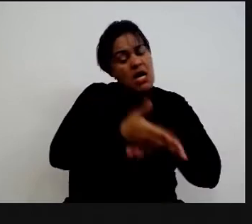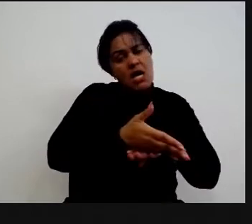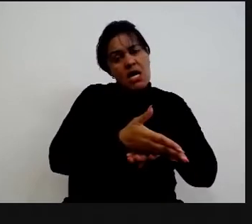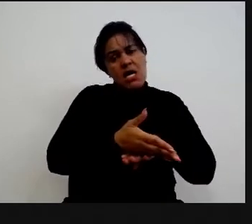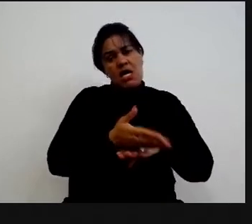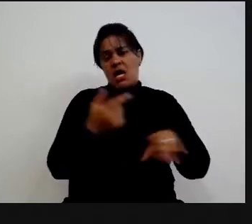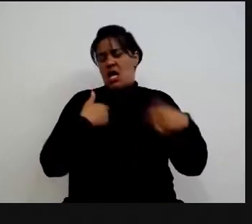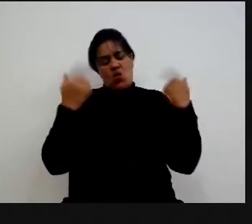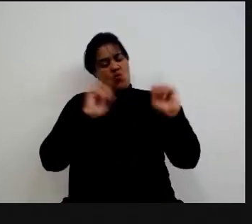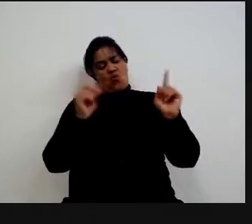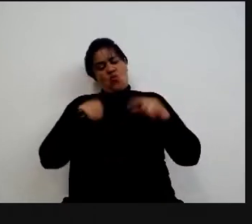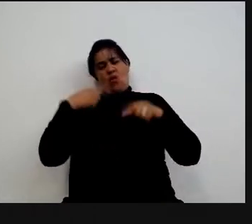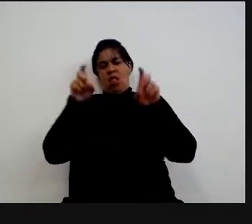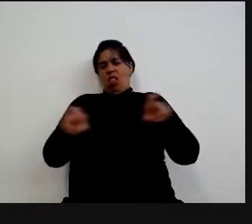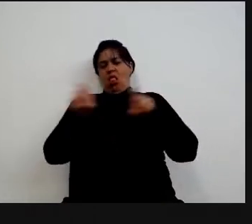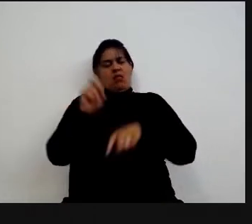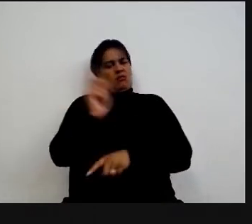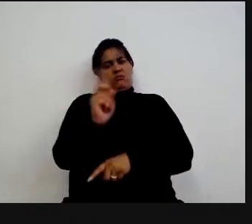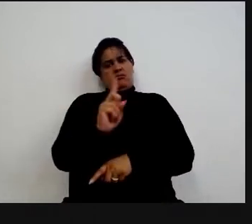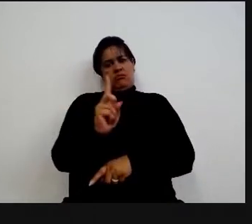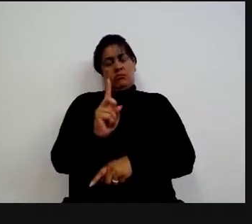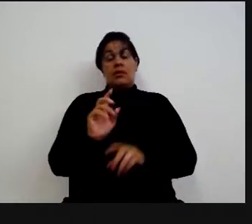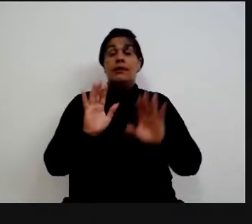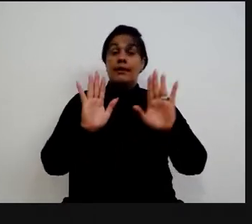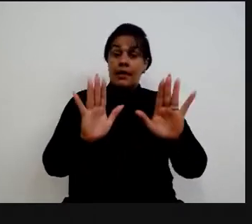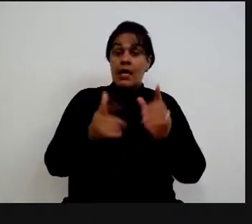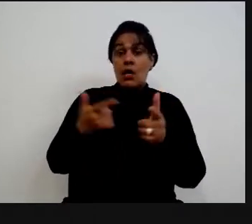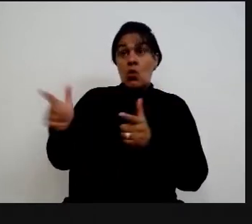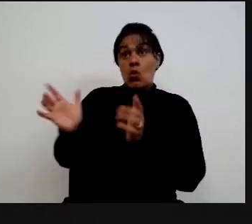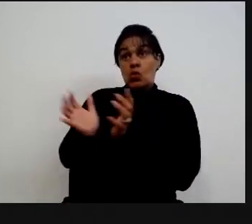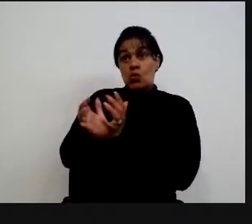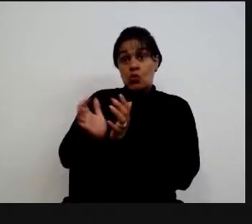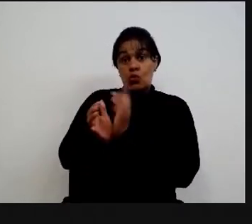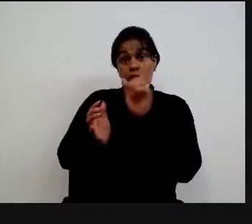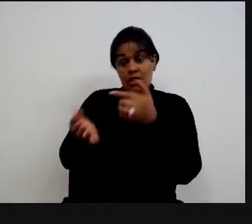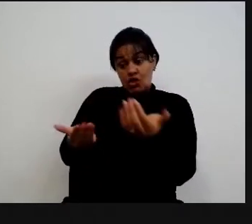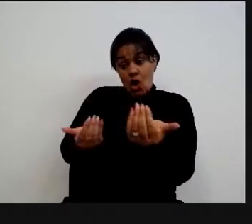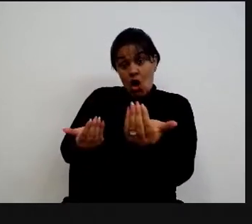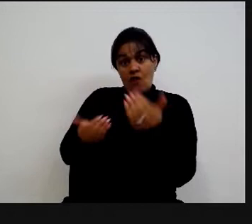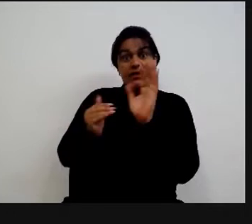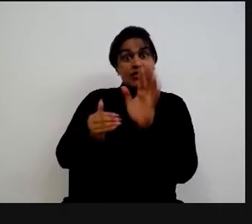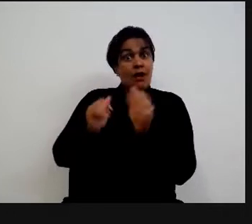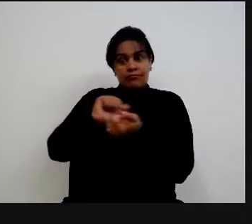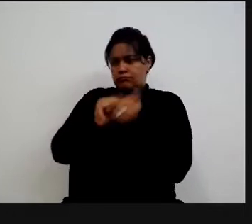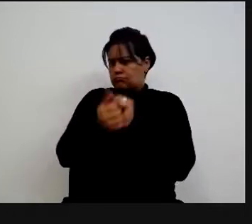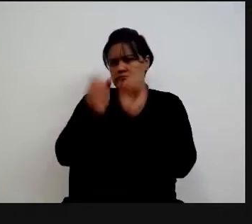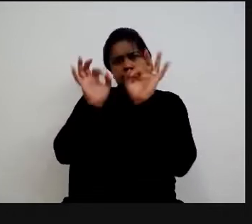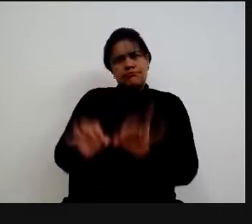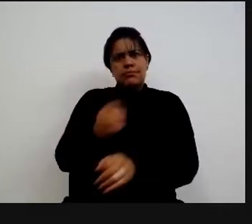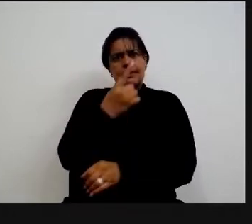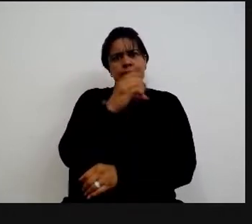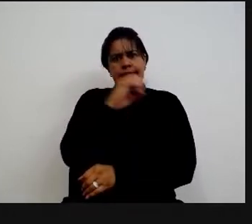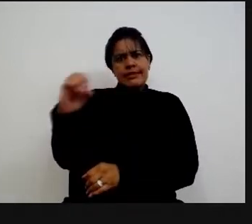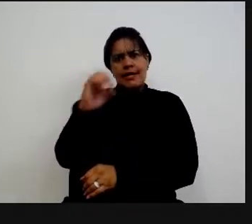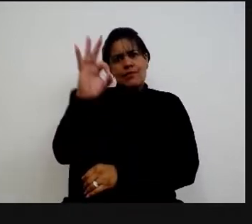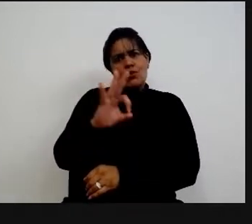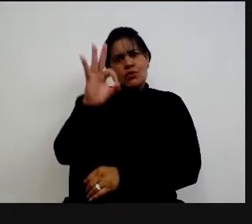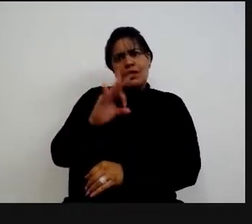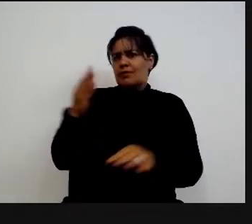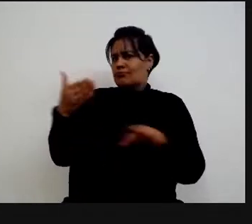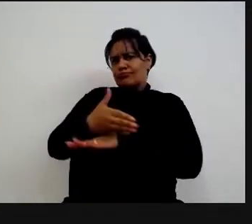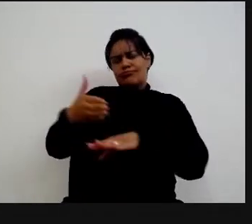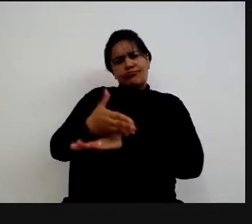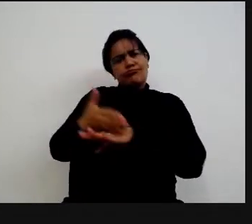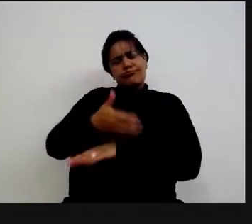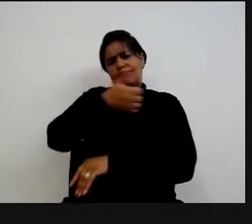já tivemos a parte mais jovem, que se adaptou 100% hoje em salas de aula. A gente tem, nas salas remotas, a gente